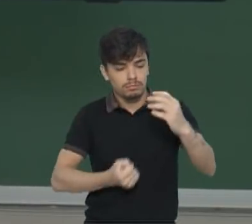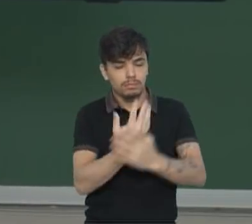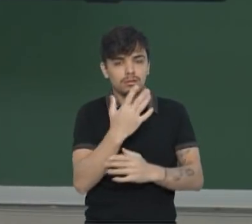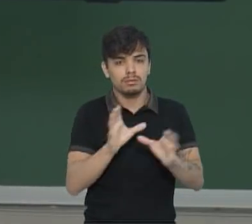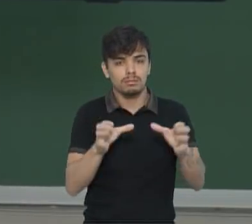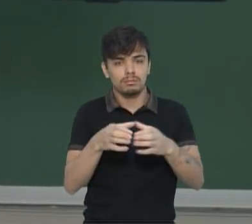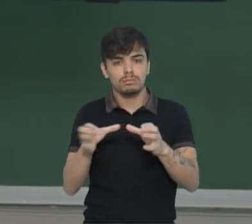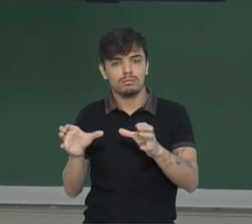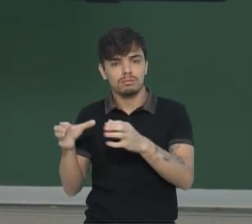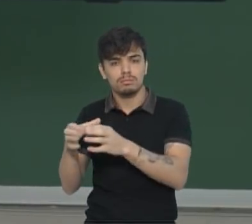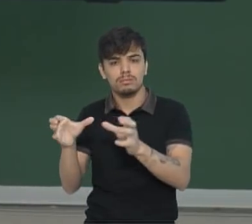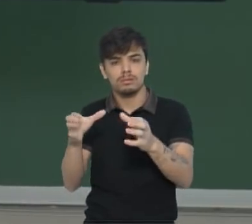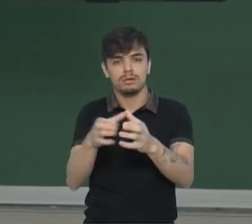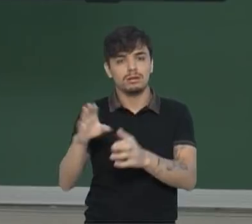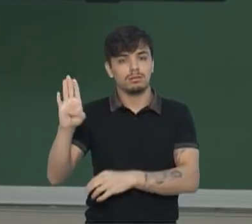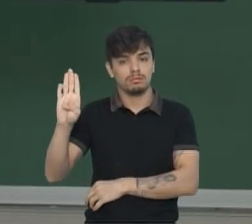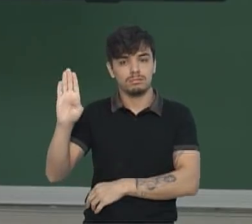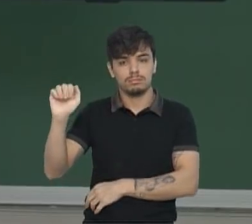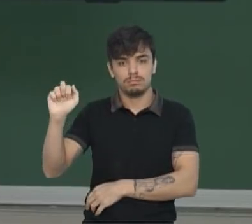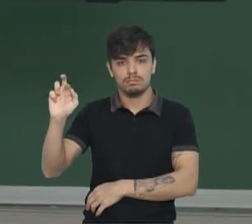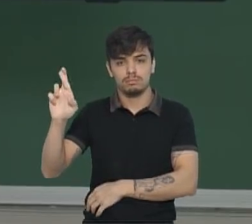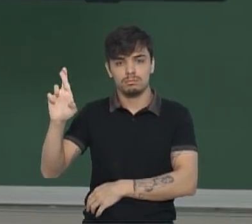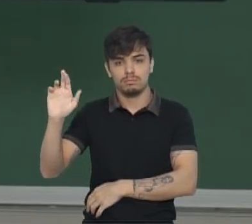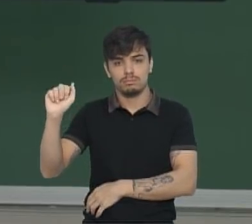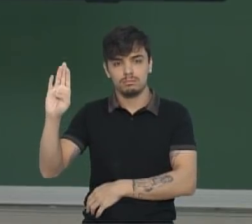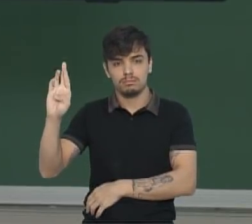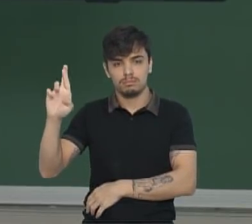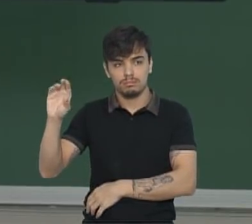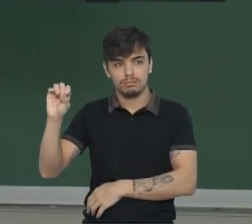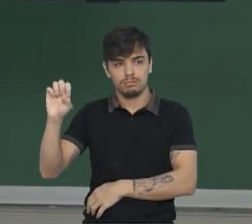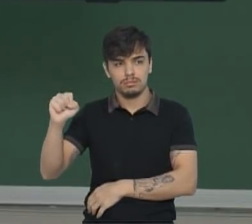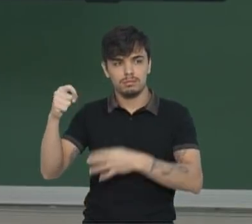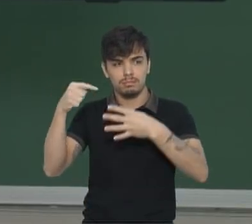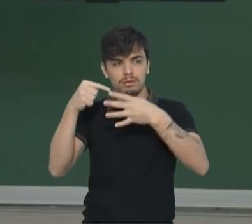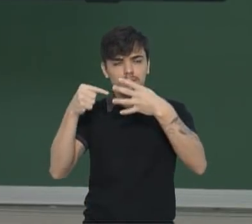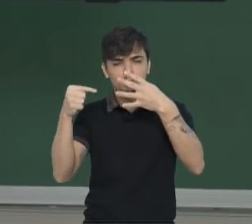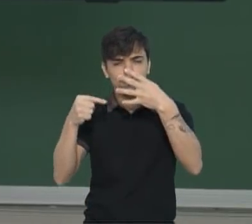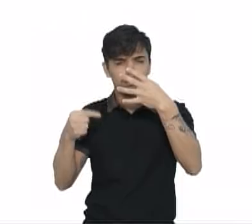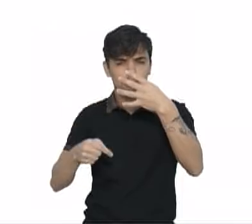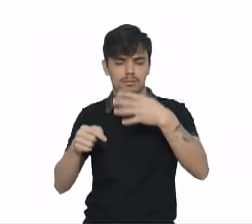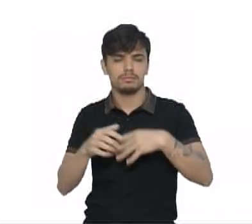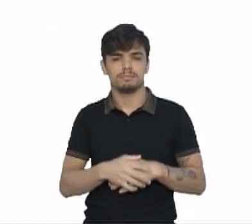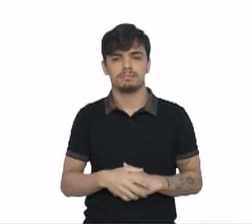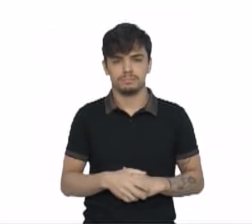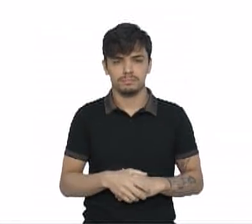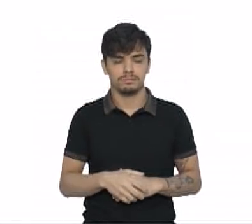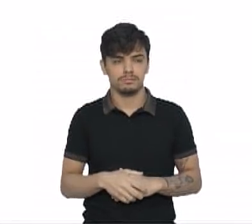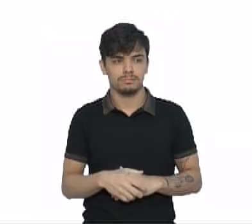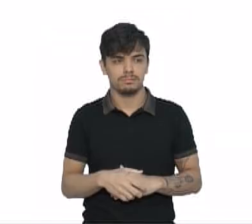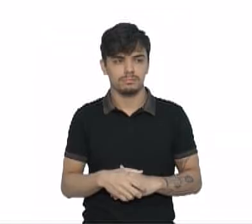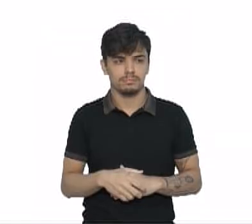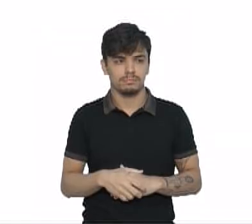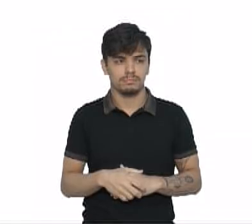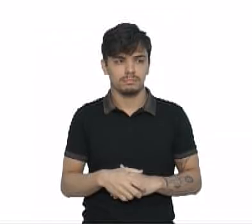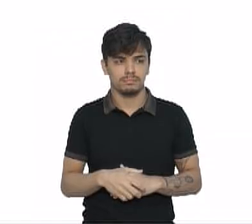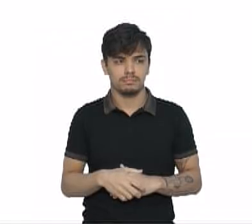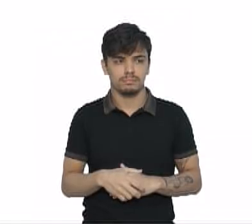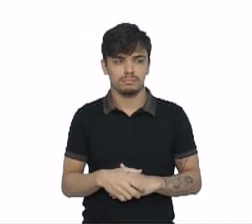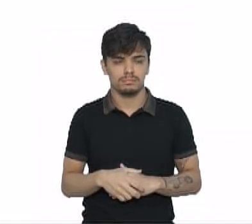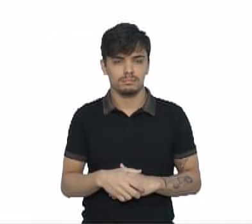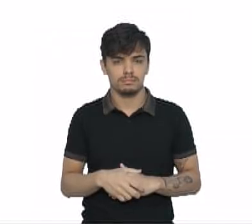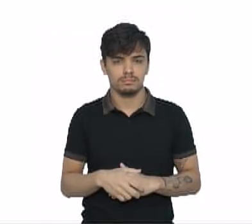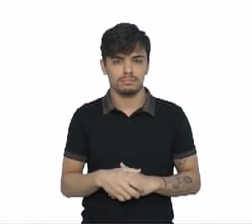visigodos, ostrogodos, vândalos, francos, burgúndios, suevos, né, anglo-saxões. Então a gente vai ter. E para cá